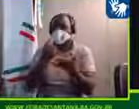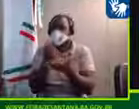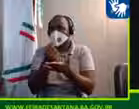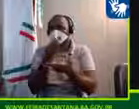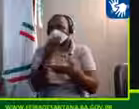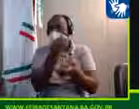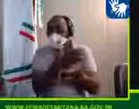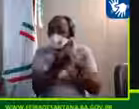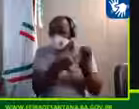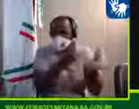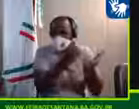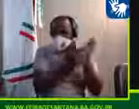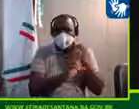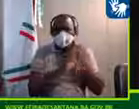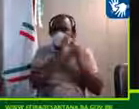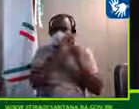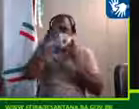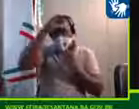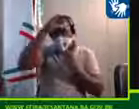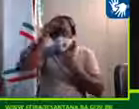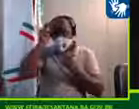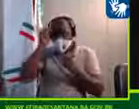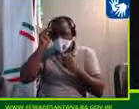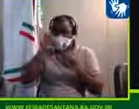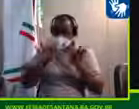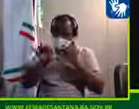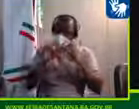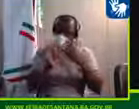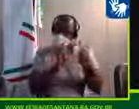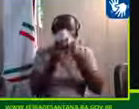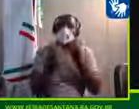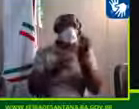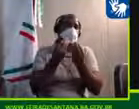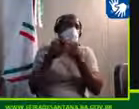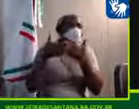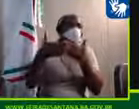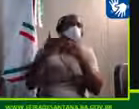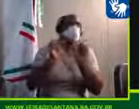recebido, o que a prefeitura tem realizado para que isso possa ser alcançado?